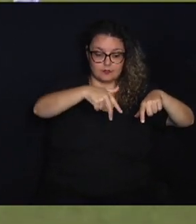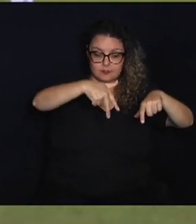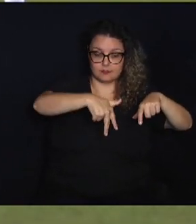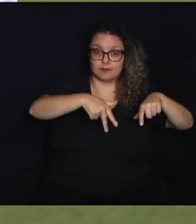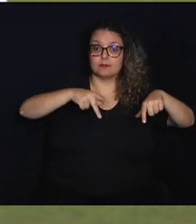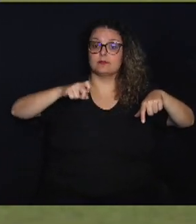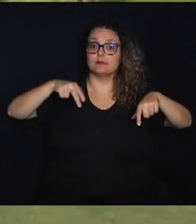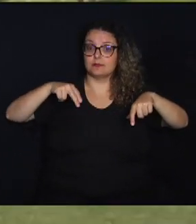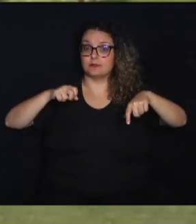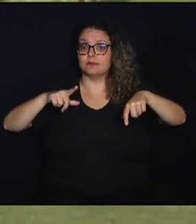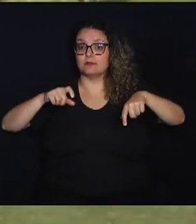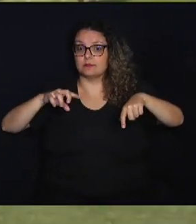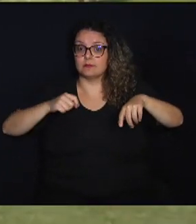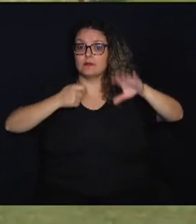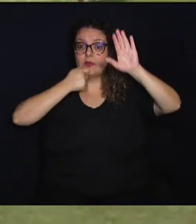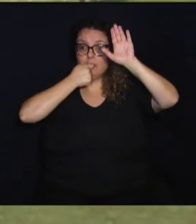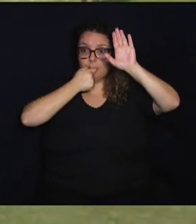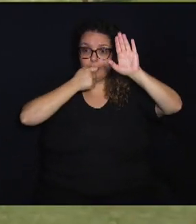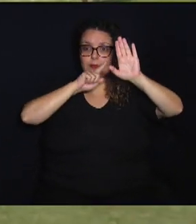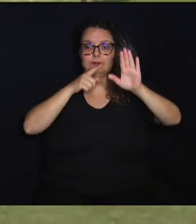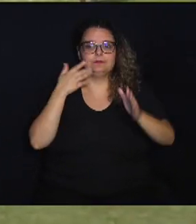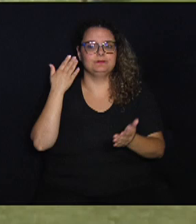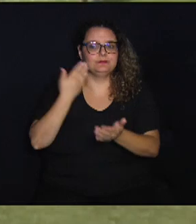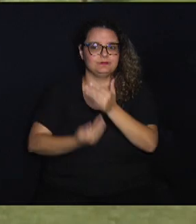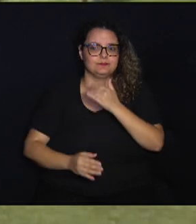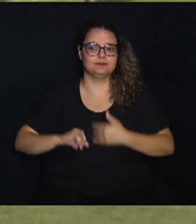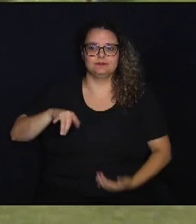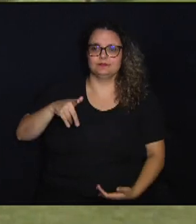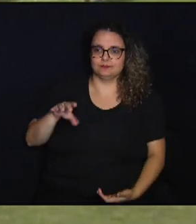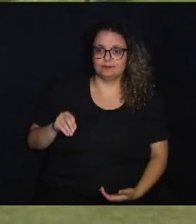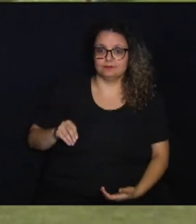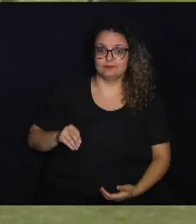que João Marcelo não desperdiçou, bola para